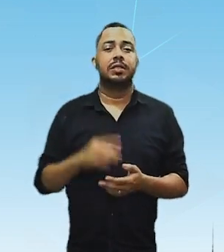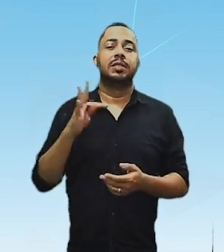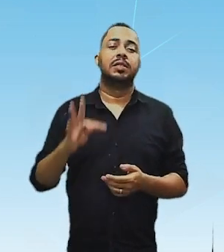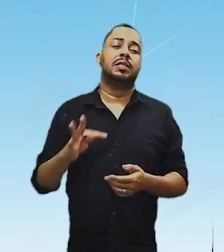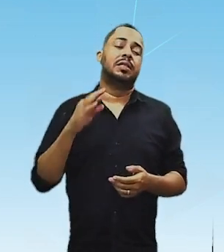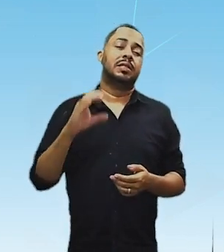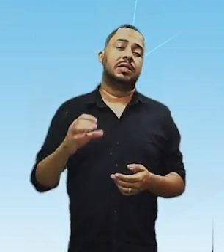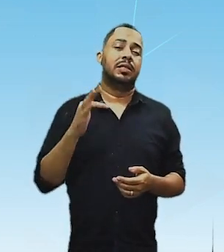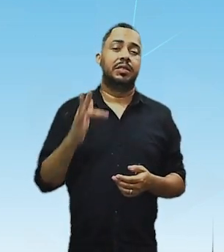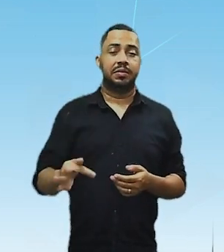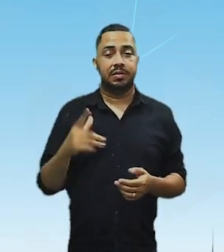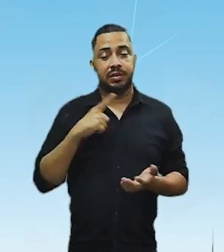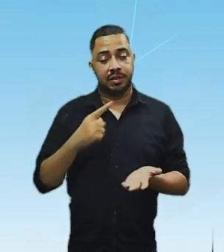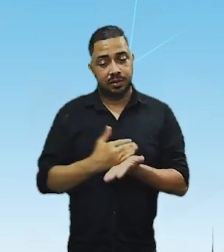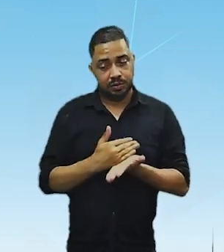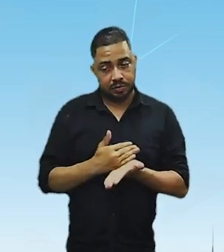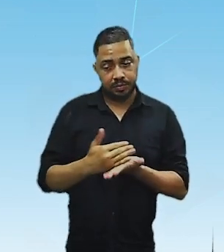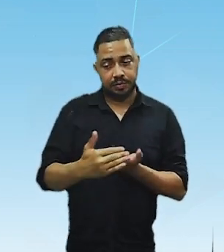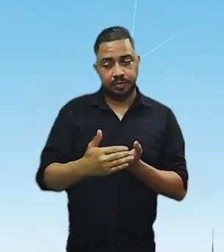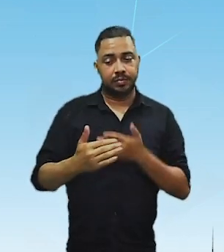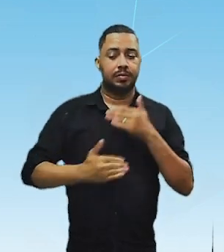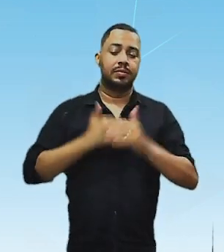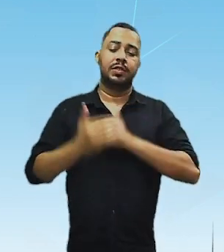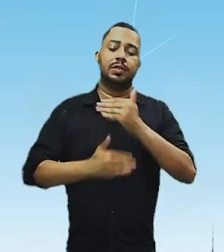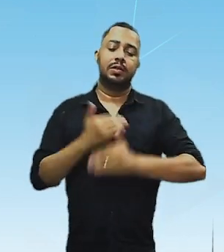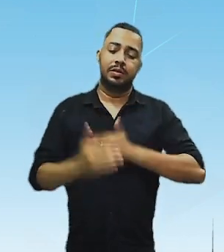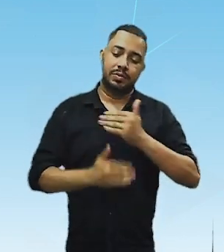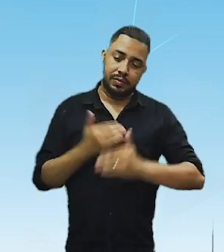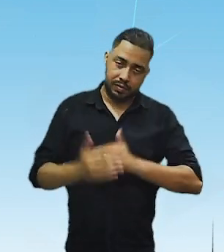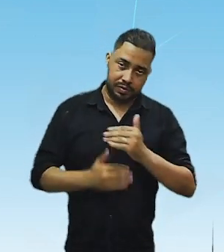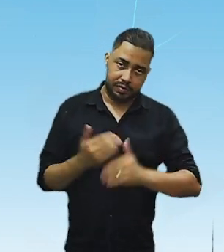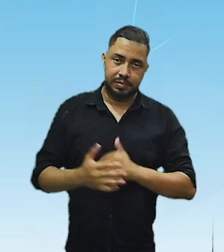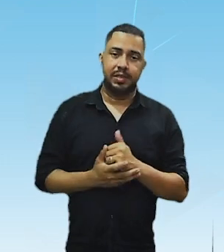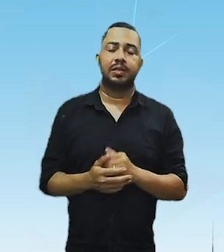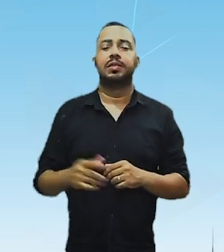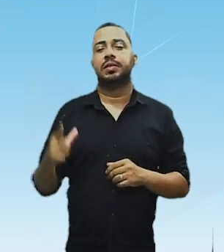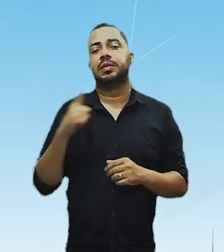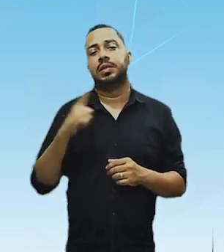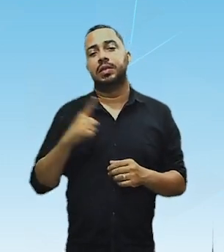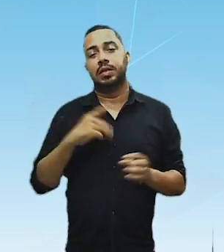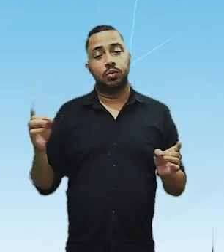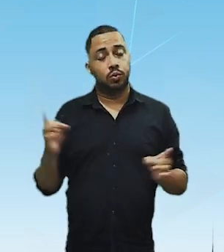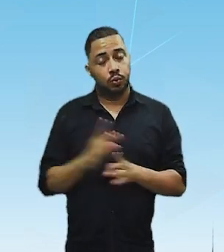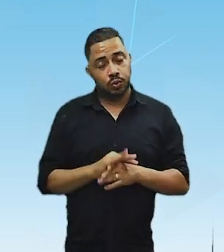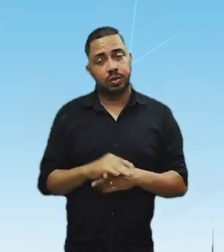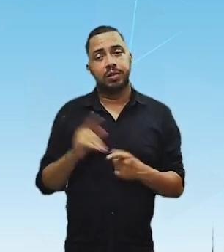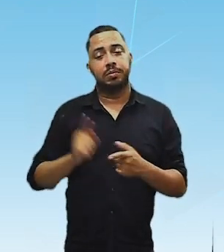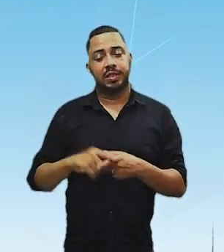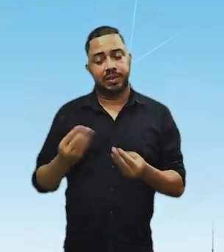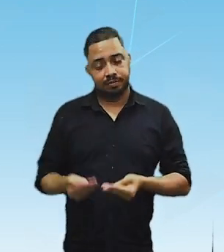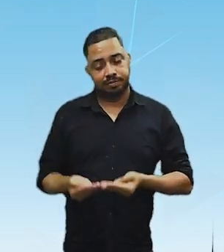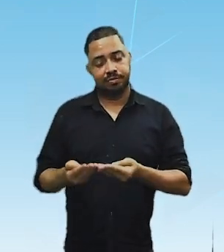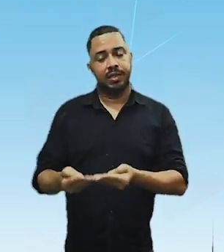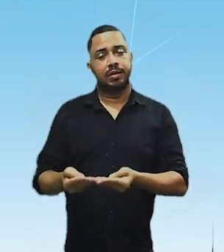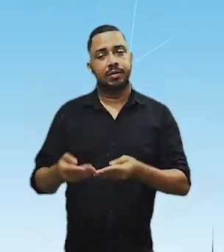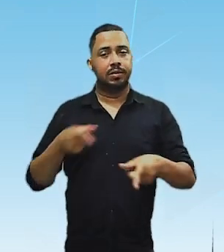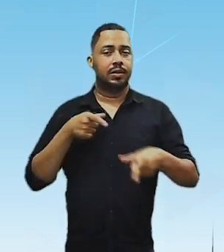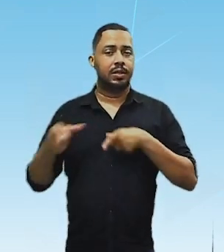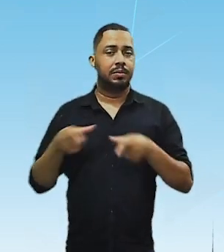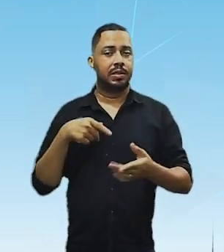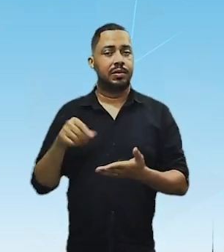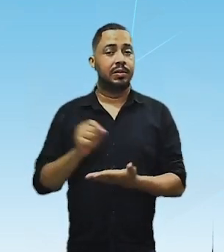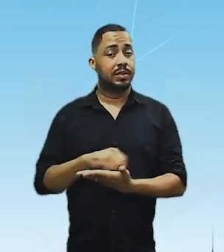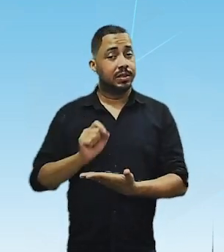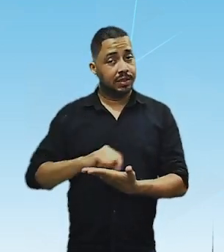você vai ter a introdução, desenvolvimento, certo? Vai ter a conclusão e entregar um trabalho escrito ao